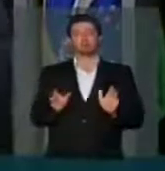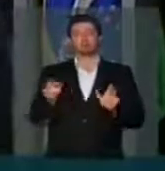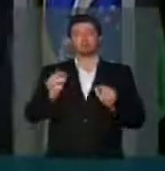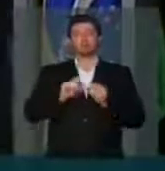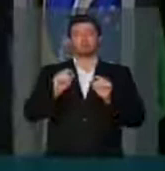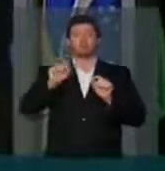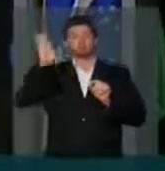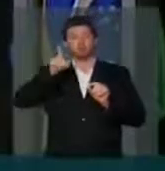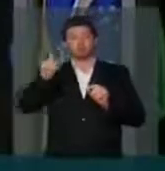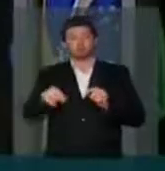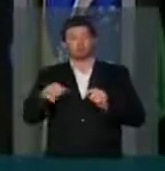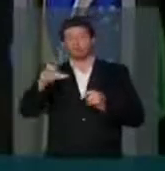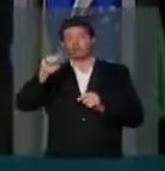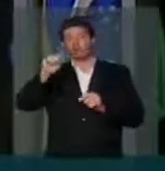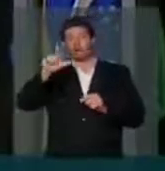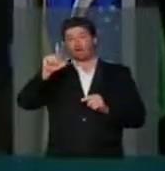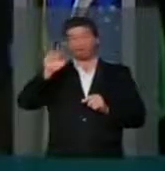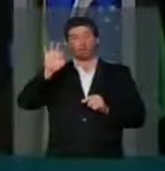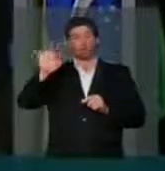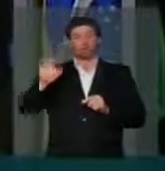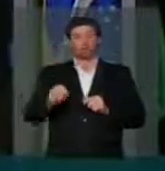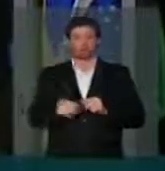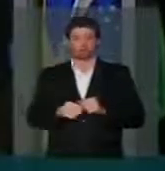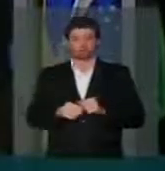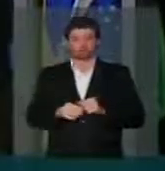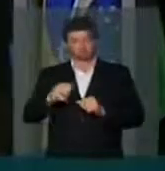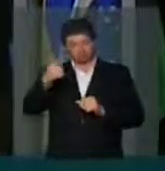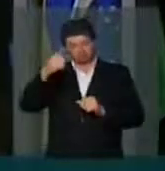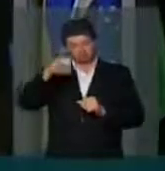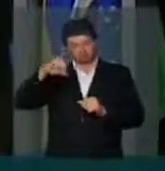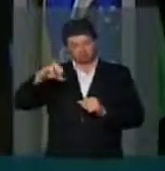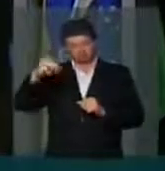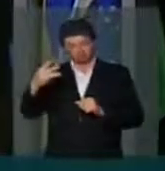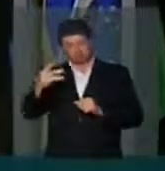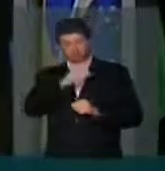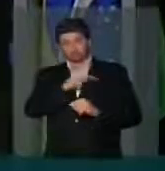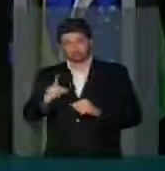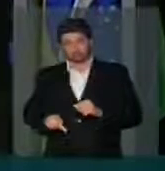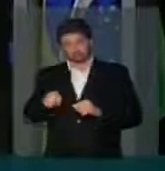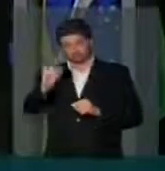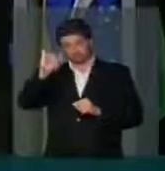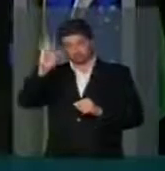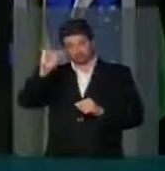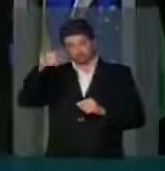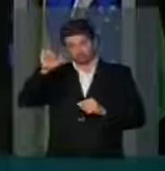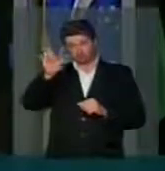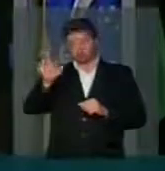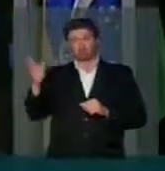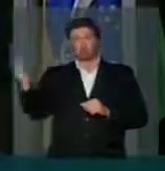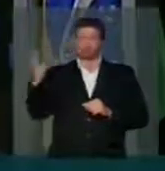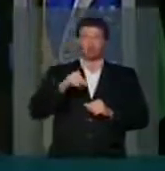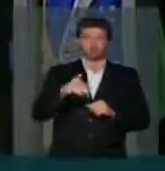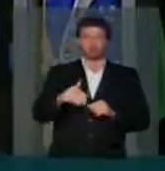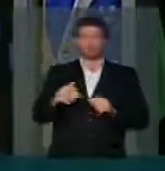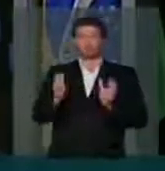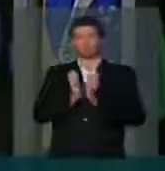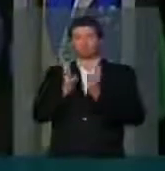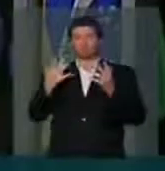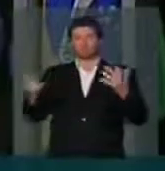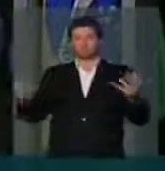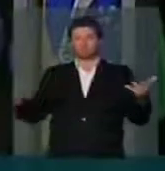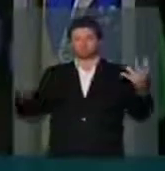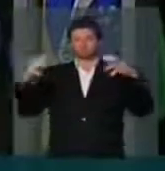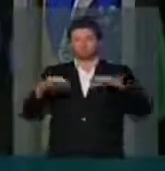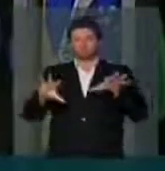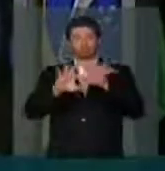Brasil num país caloteiro. Em 93, o presidente Itamar Franco convoca todos para os partidos para um